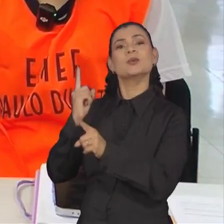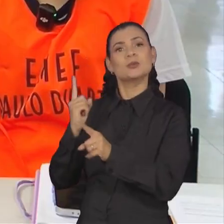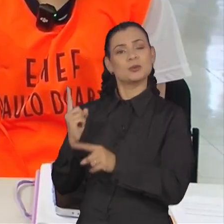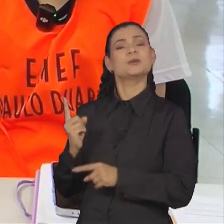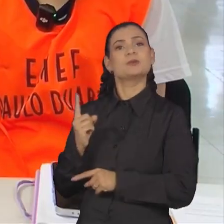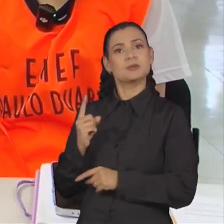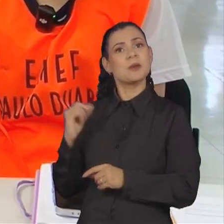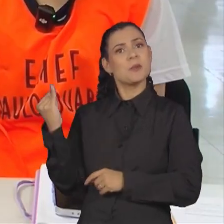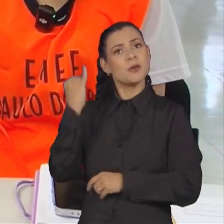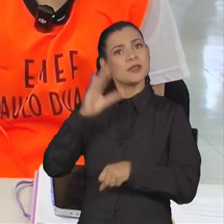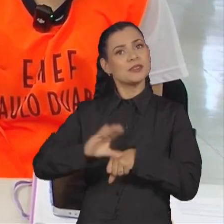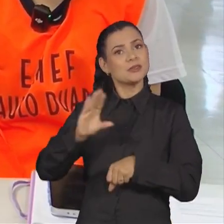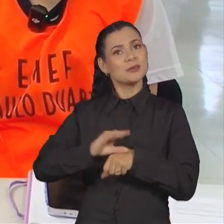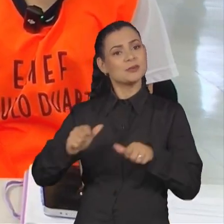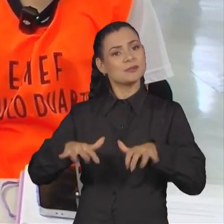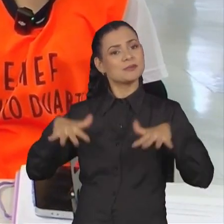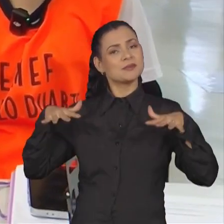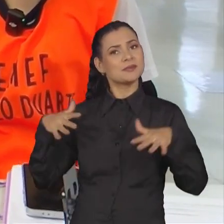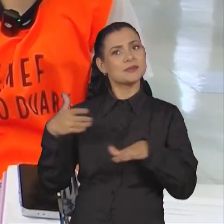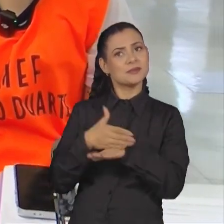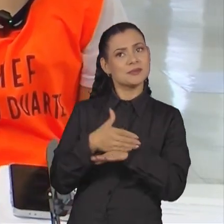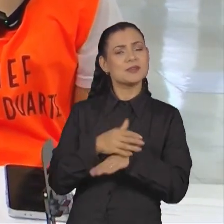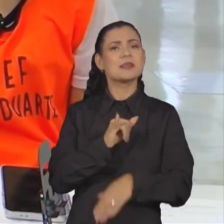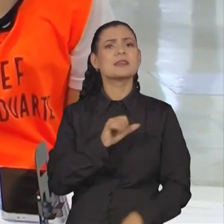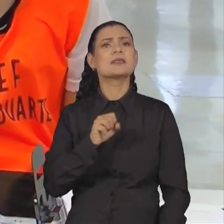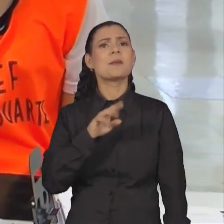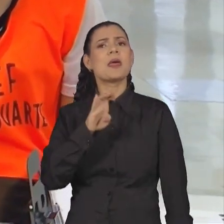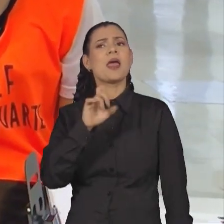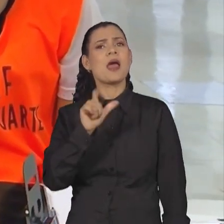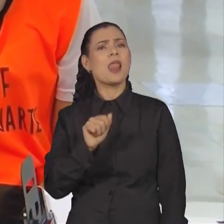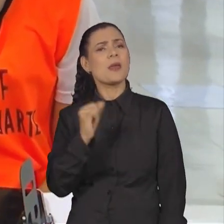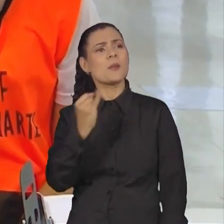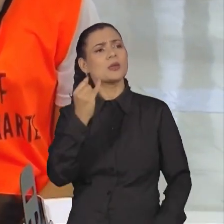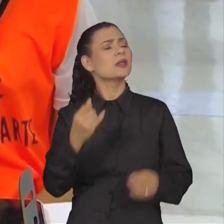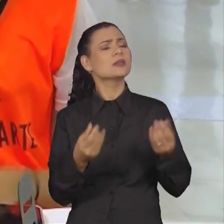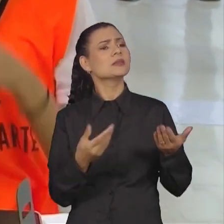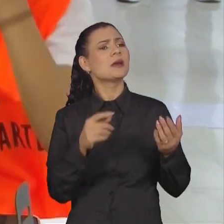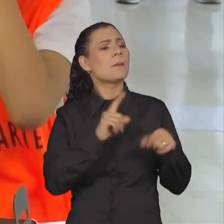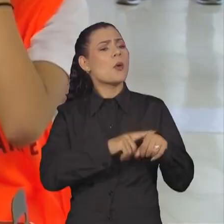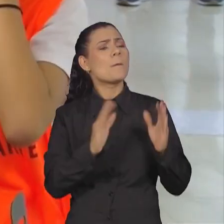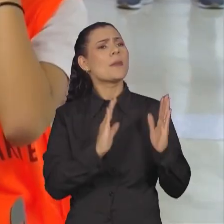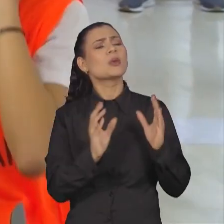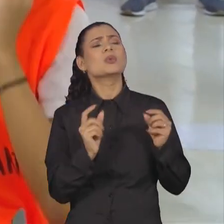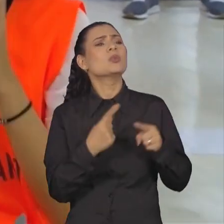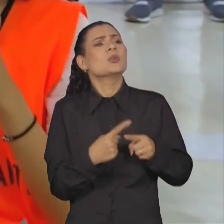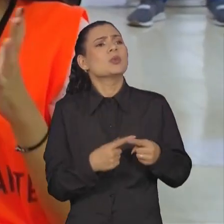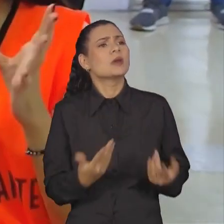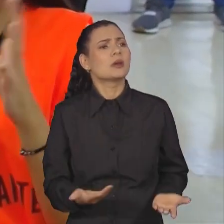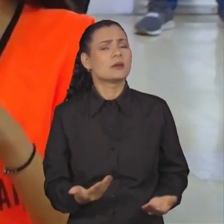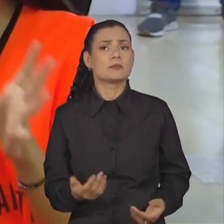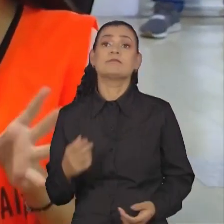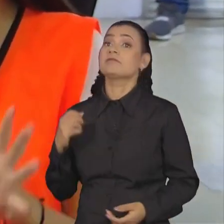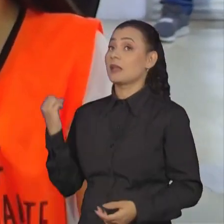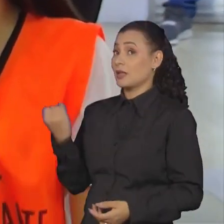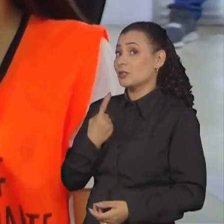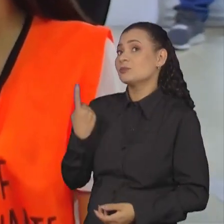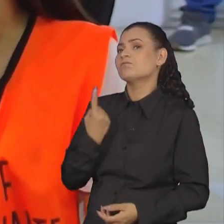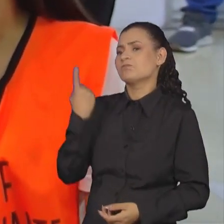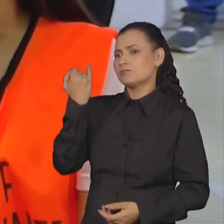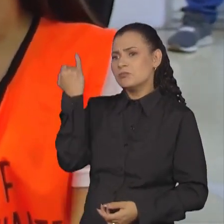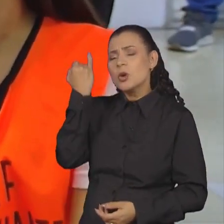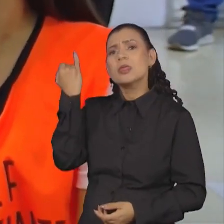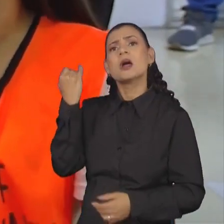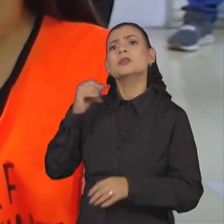importante. Isabela, me conta, qual que é a importância desse momento aqui? Bom, a gente aprende muita coisa